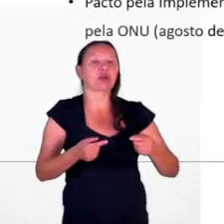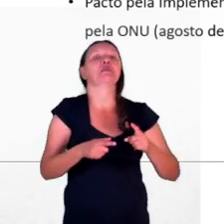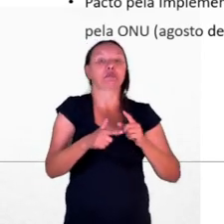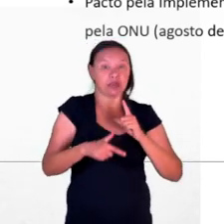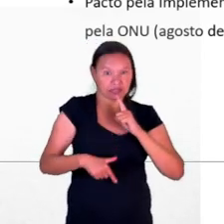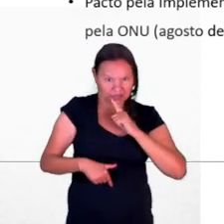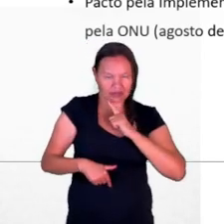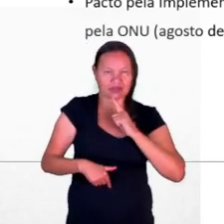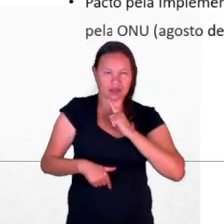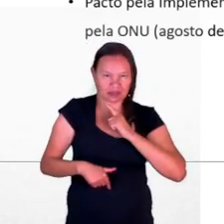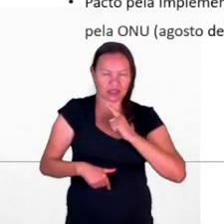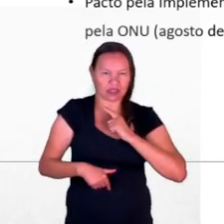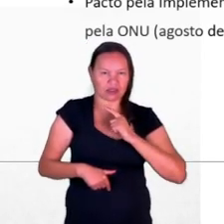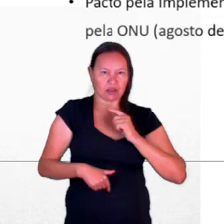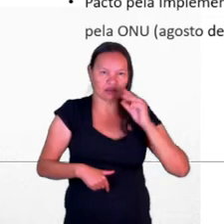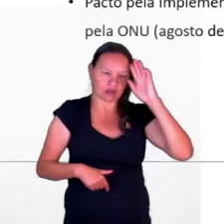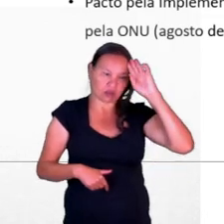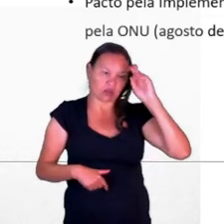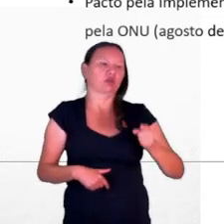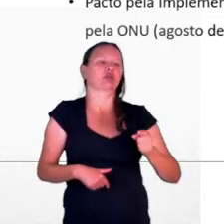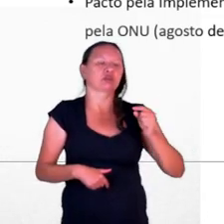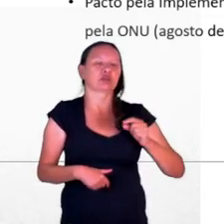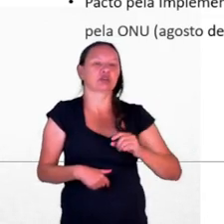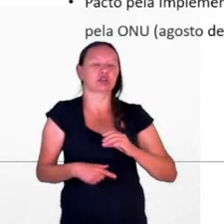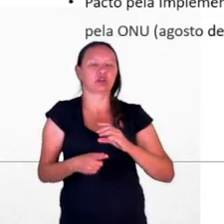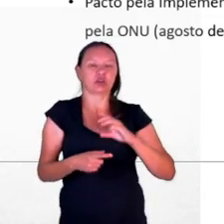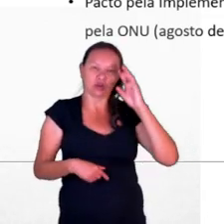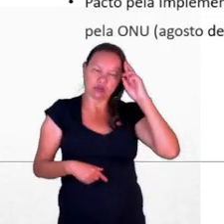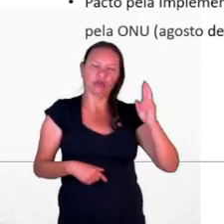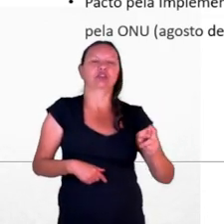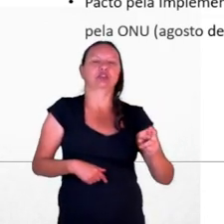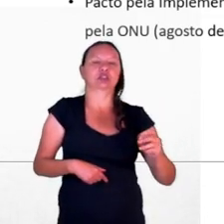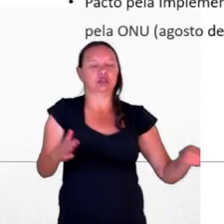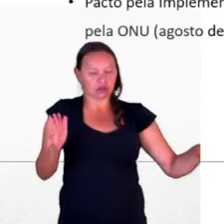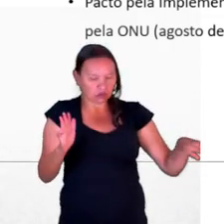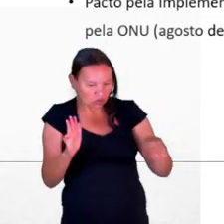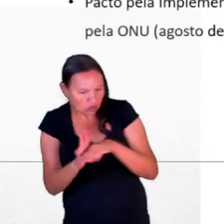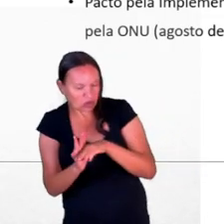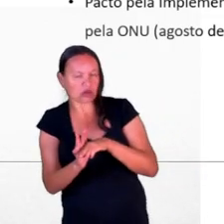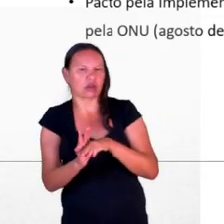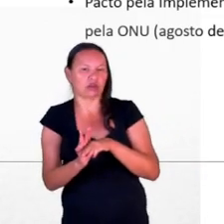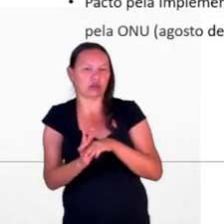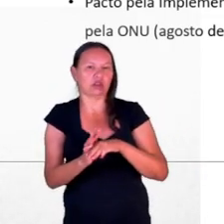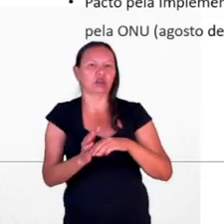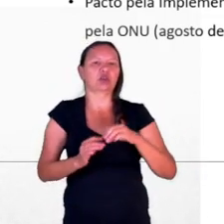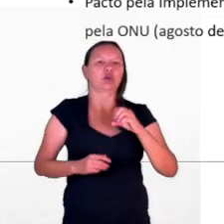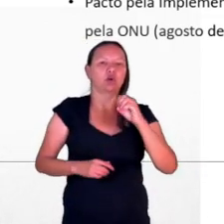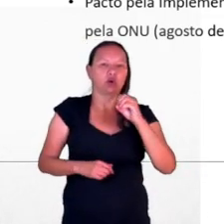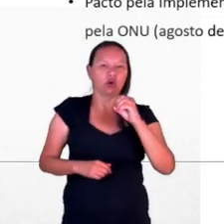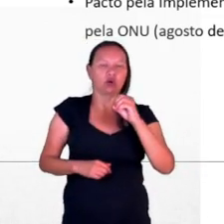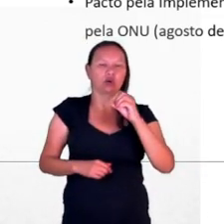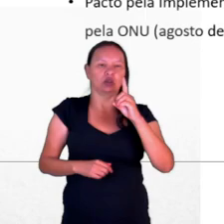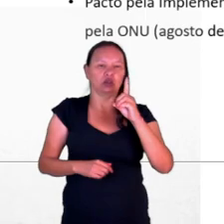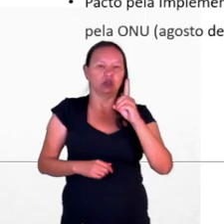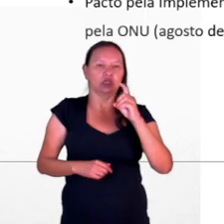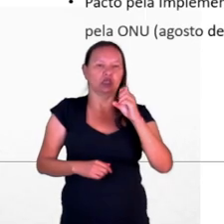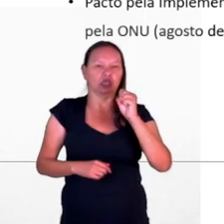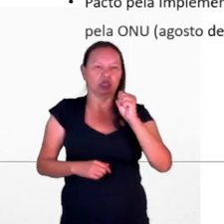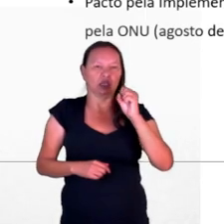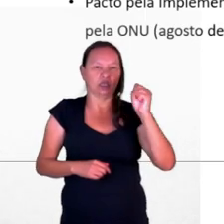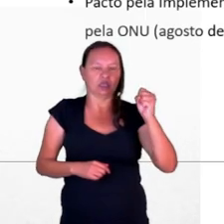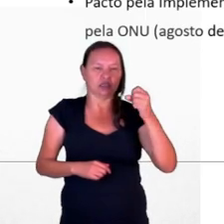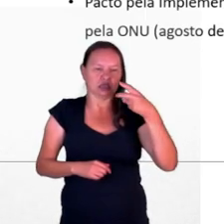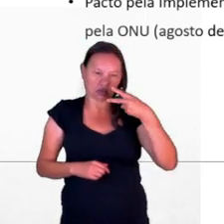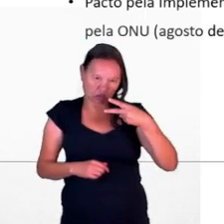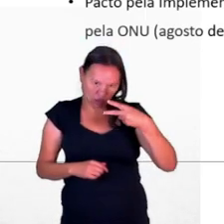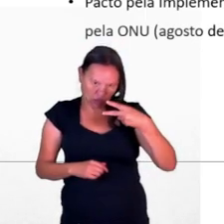praticamente um reconhecimento oficial de não atingimento do ods número do e o